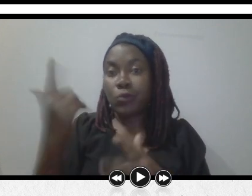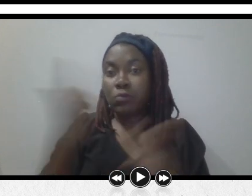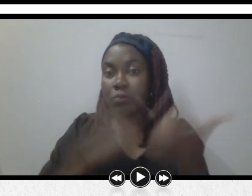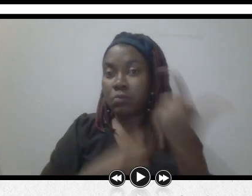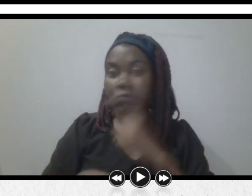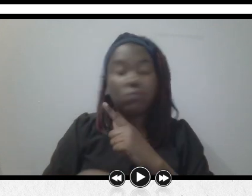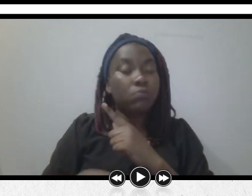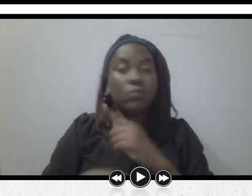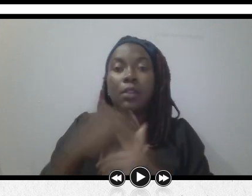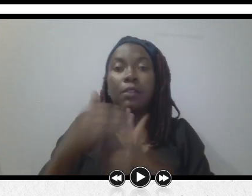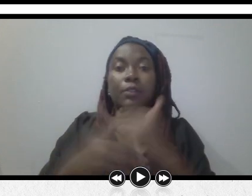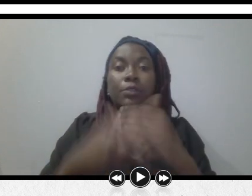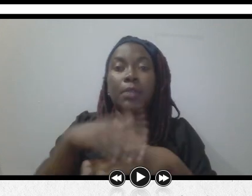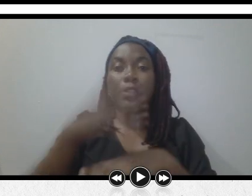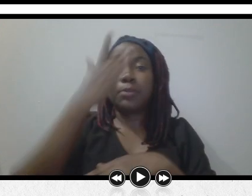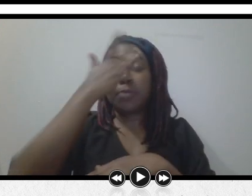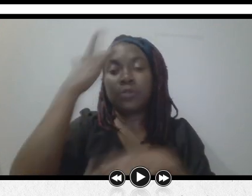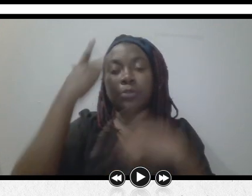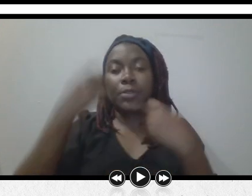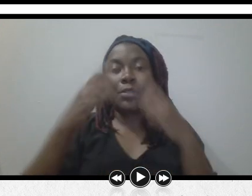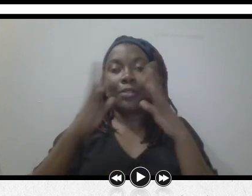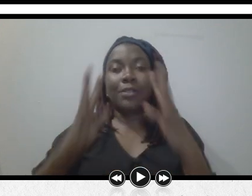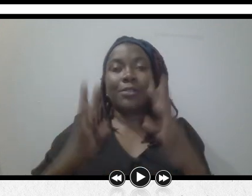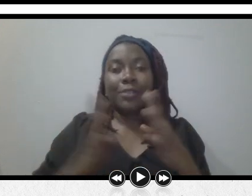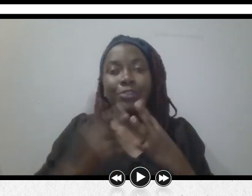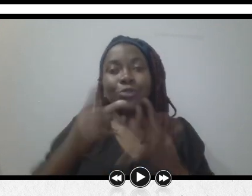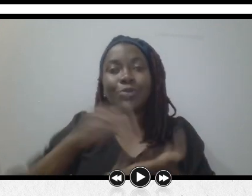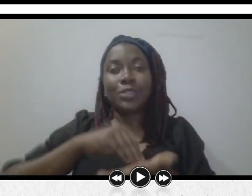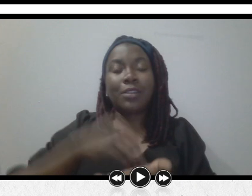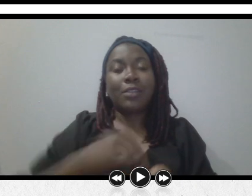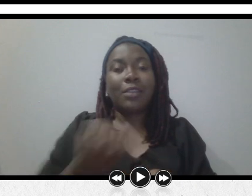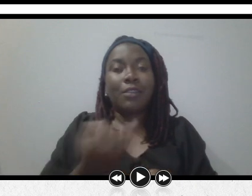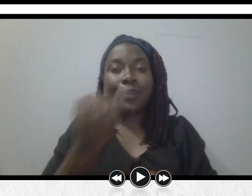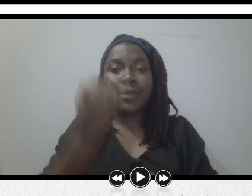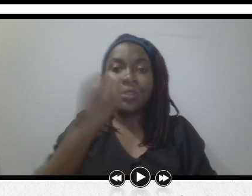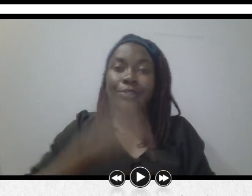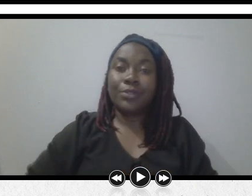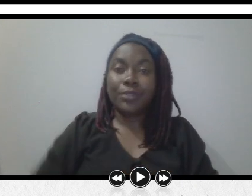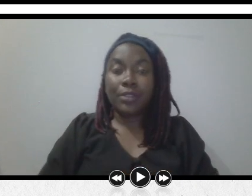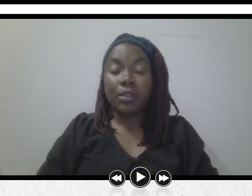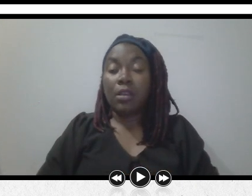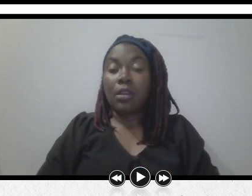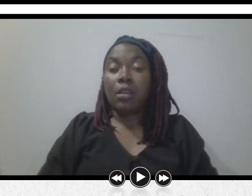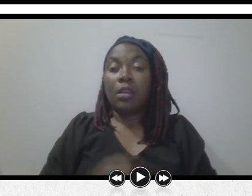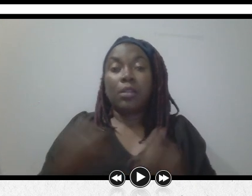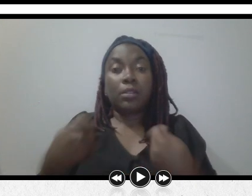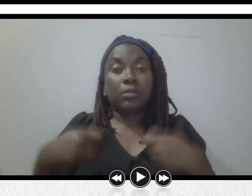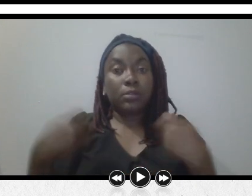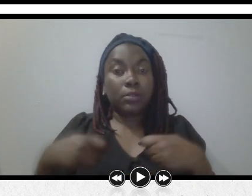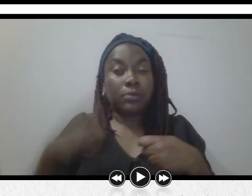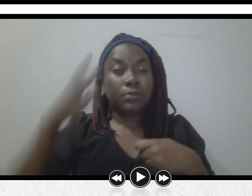Por outro lado, nem todos foram contemplados. Cada vez mais pessoas precisam ser atendidas em suas necessidades